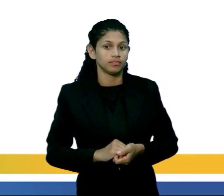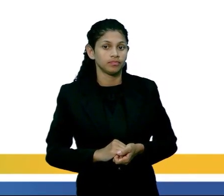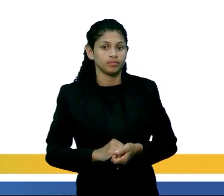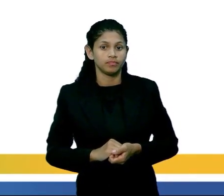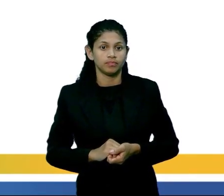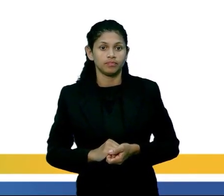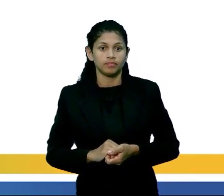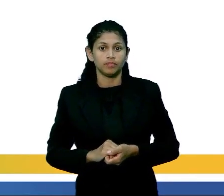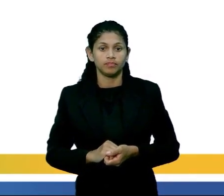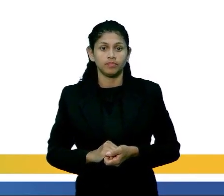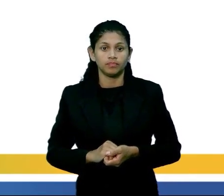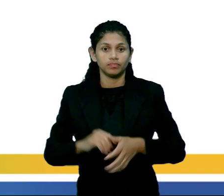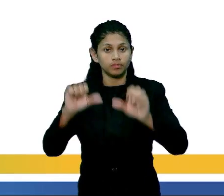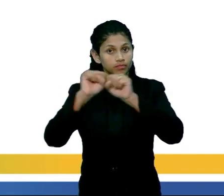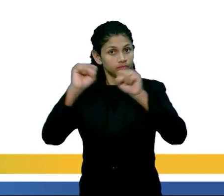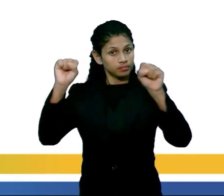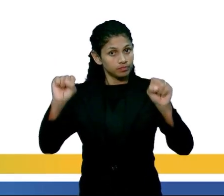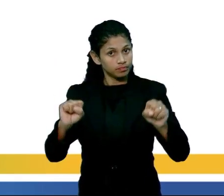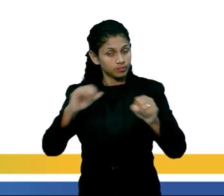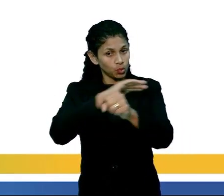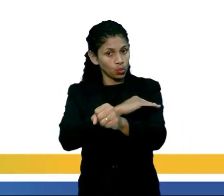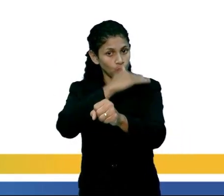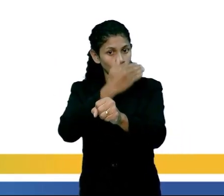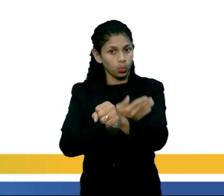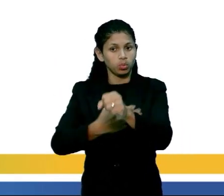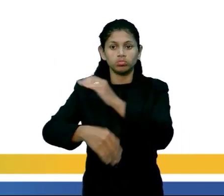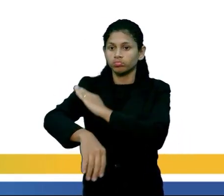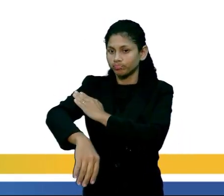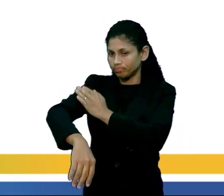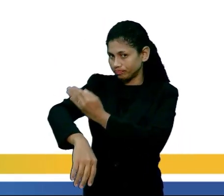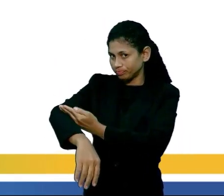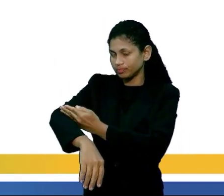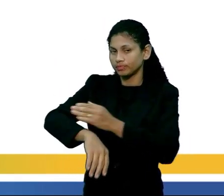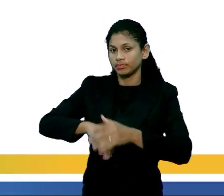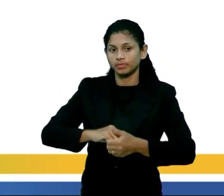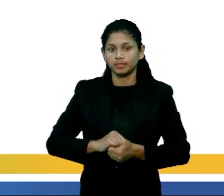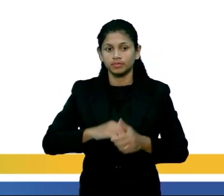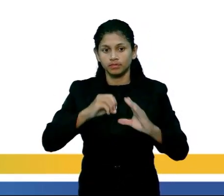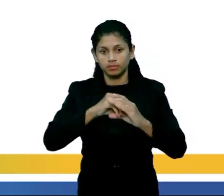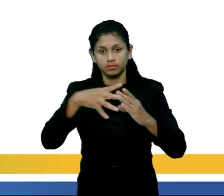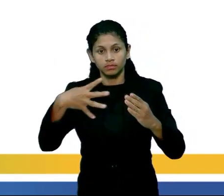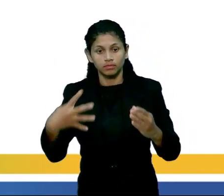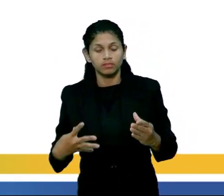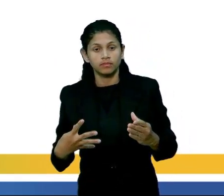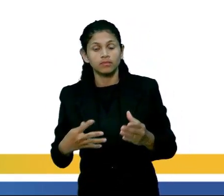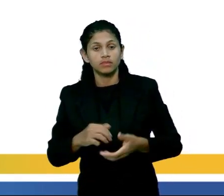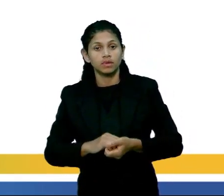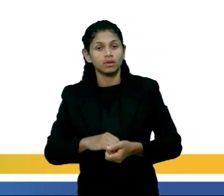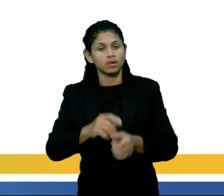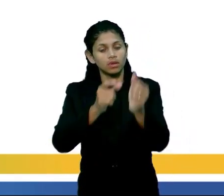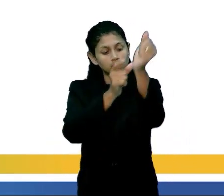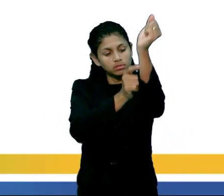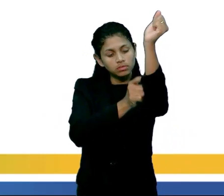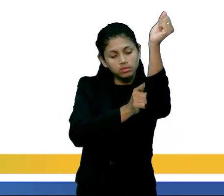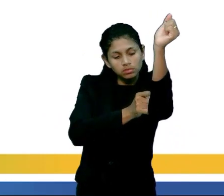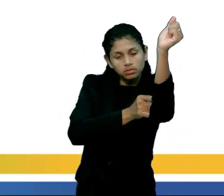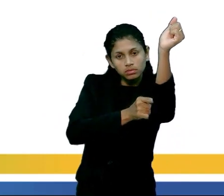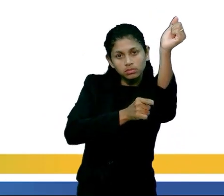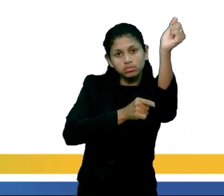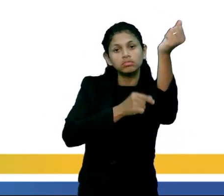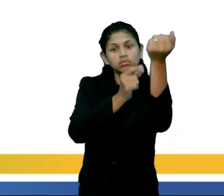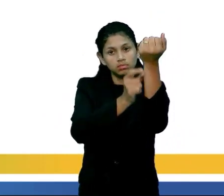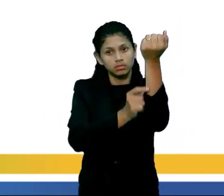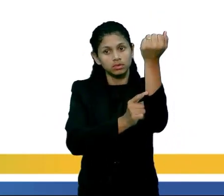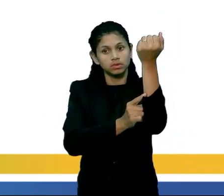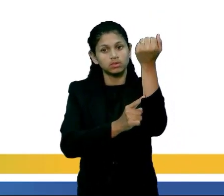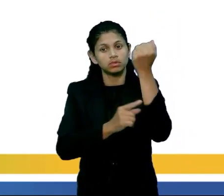nós temos o sistema muscular, que ele se caracteriza, né, o tipo de tecido, que pode ser liso, estriado e